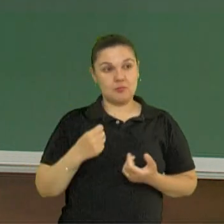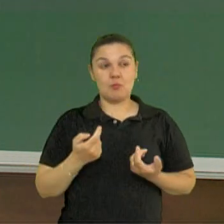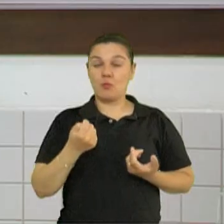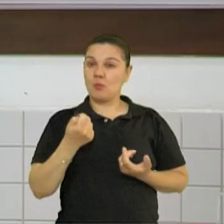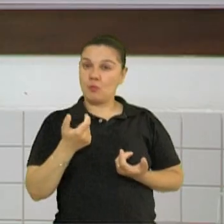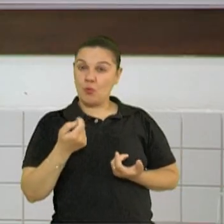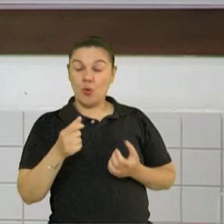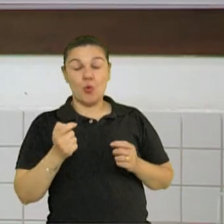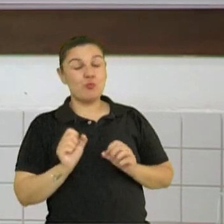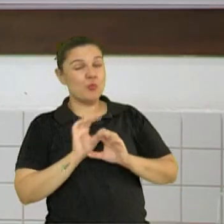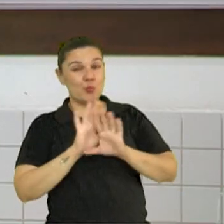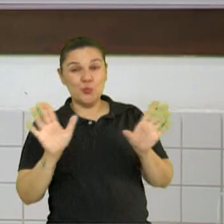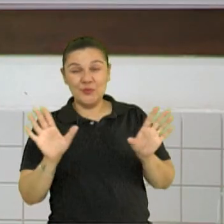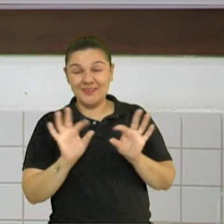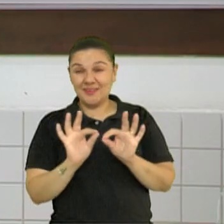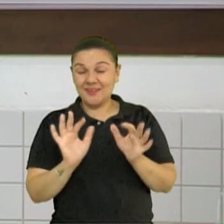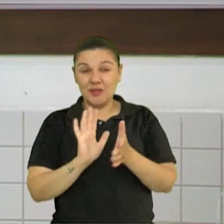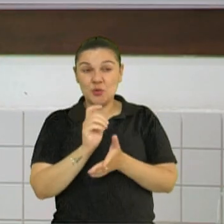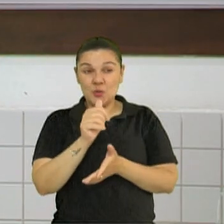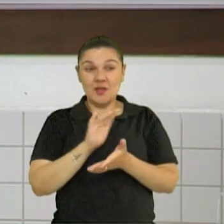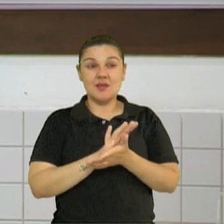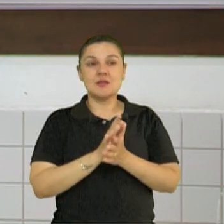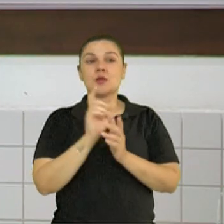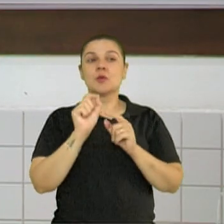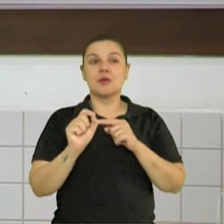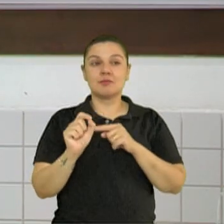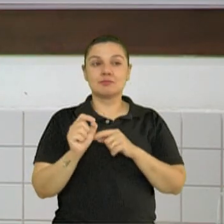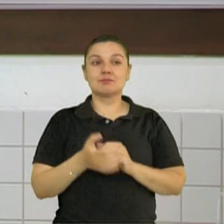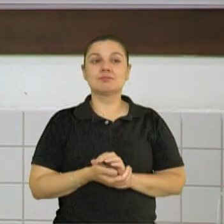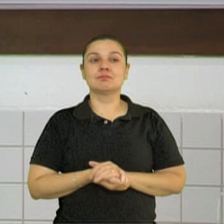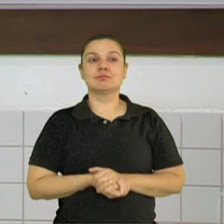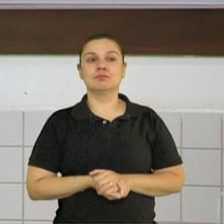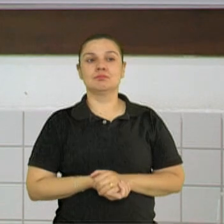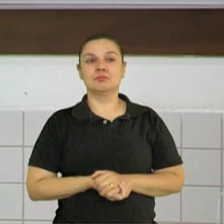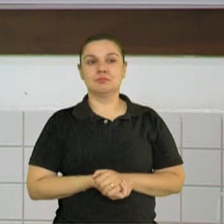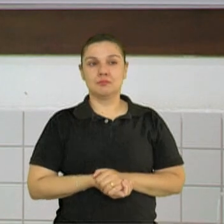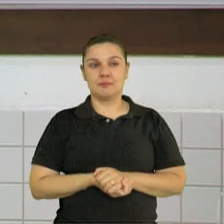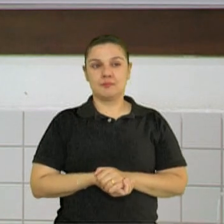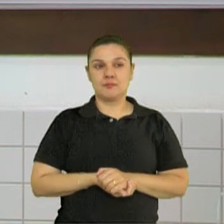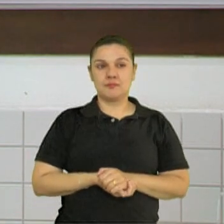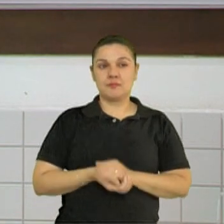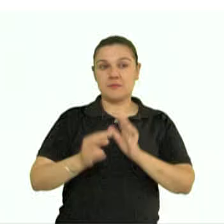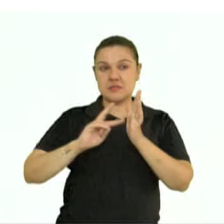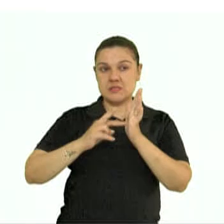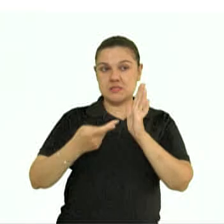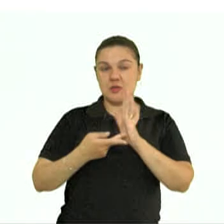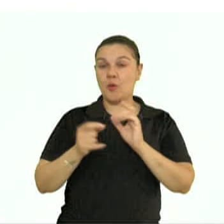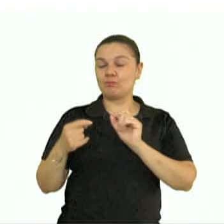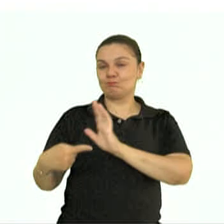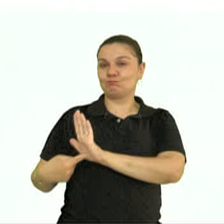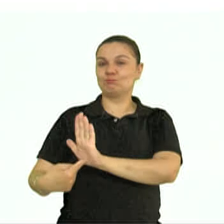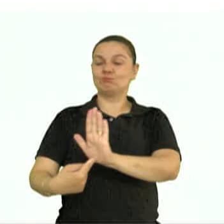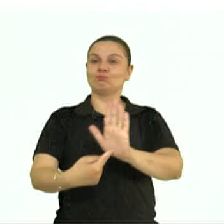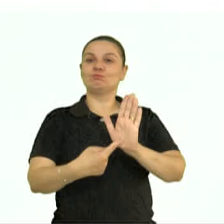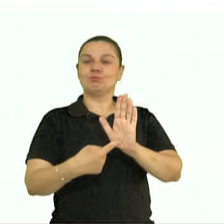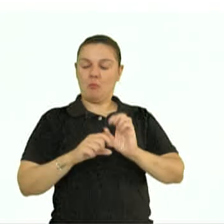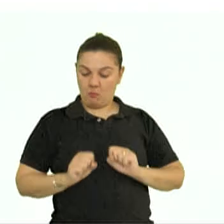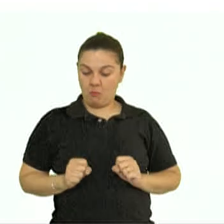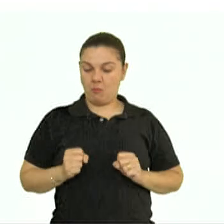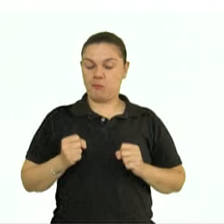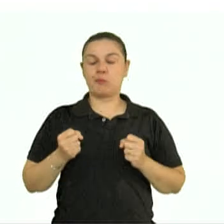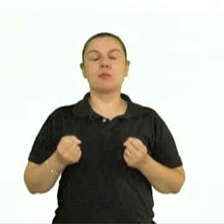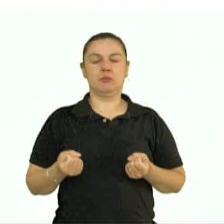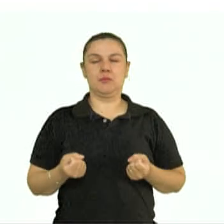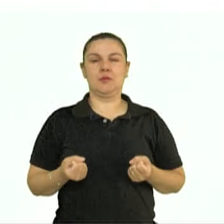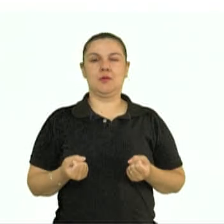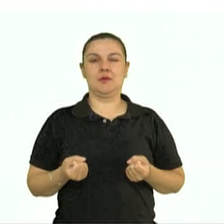pouco ou quase nada. Quase nada do quê? O termo possui sentido de exibição de poder,